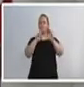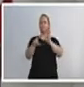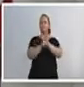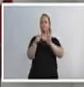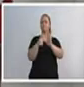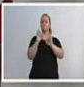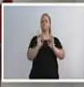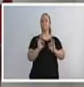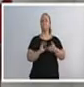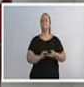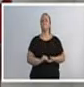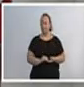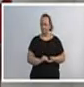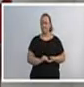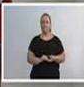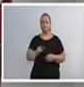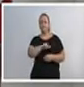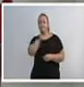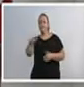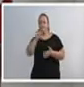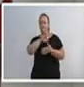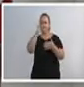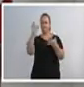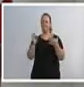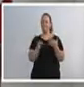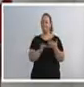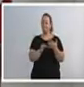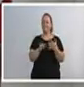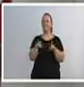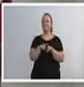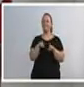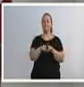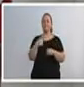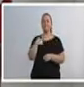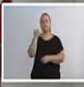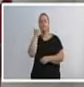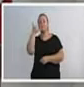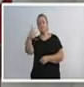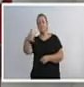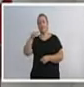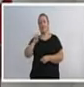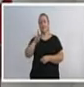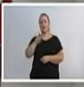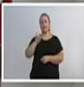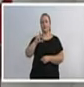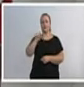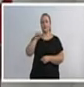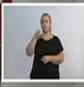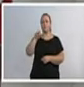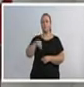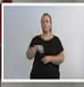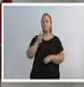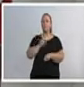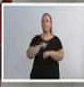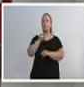medidas necessárias. Entrei em contato com outro shopping da cidade, o Parque Europeu, através do Arilson Arruda, gerente do Parque Europeu, que já se